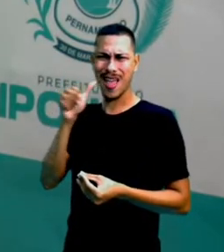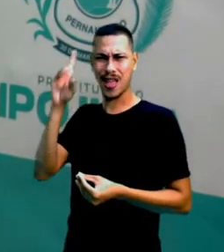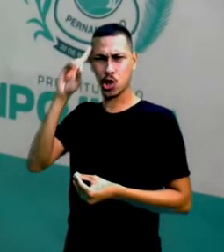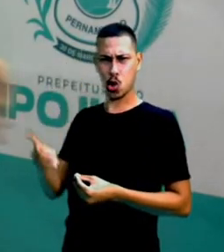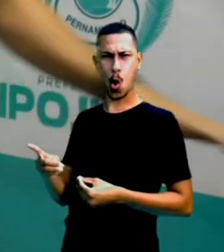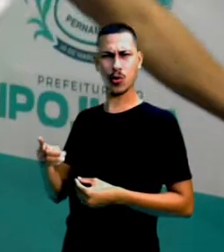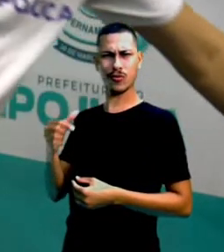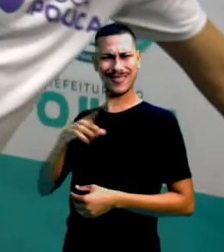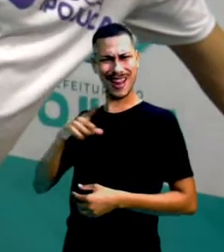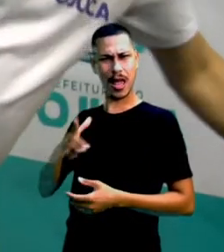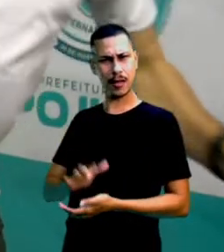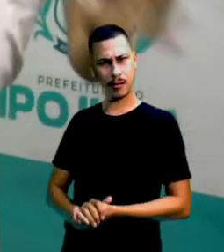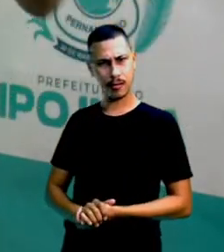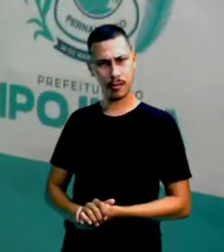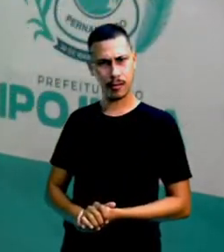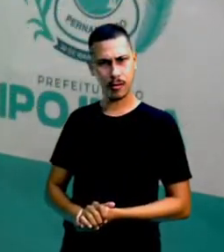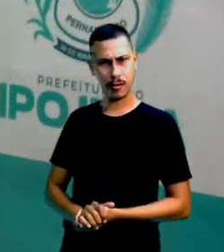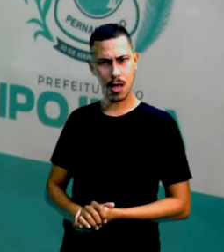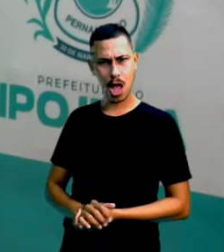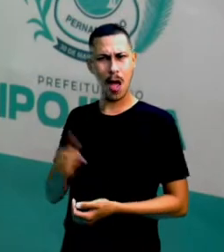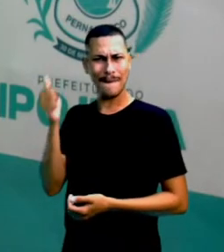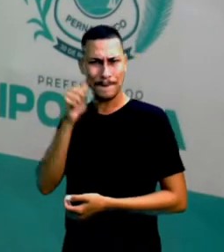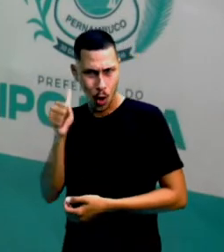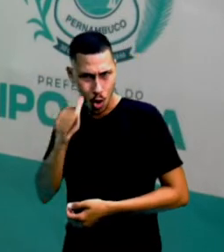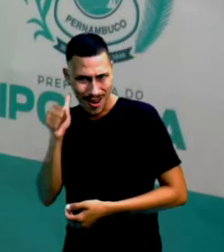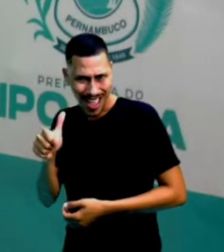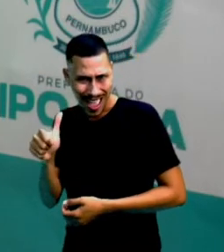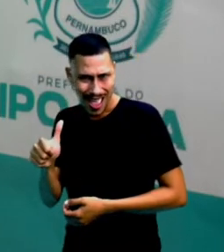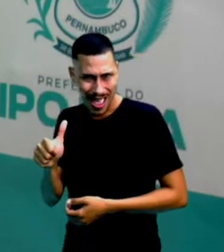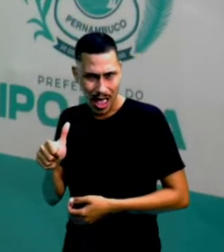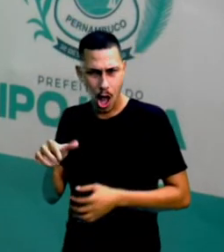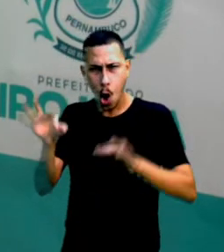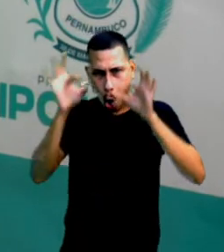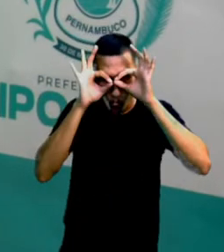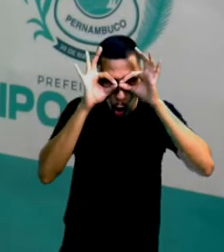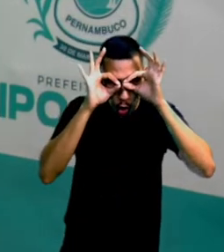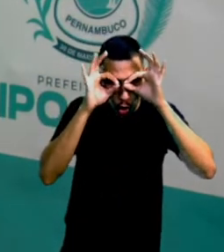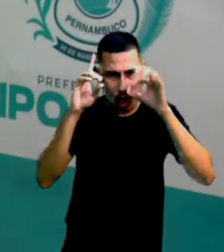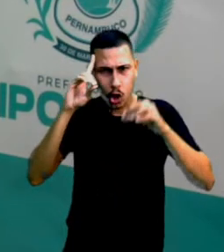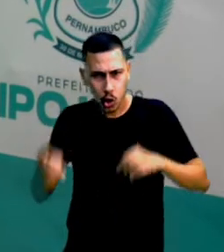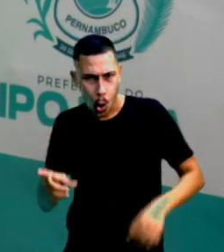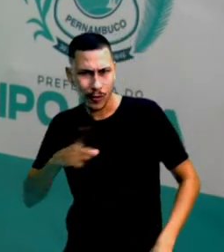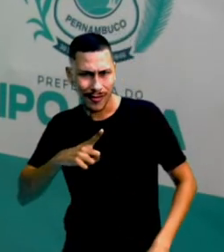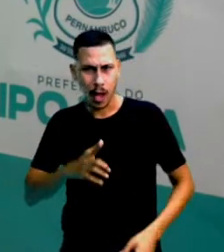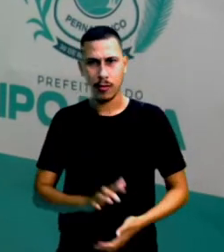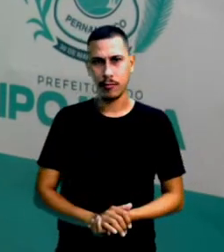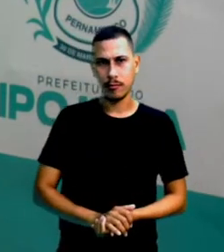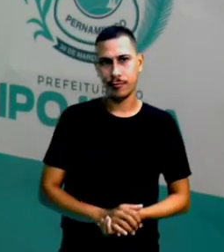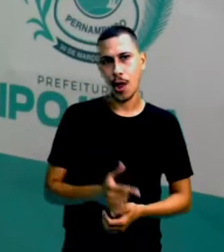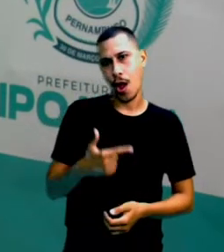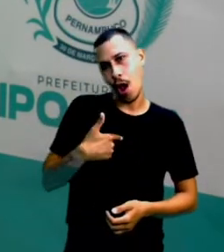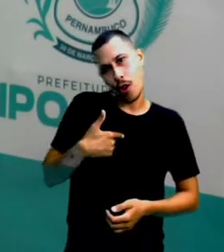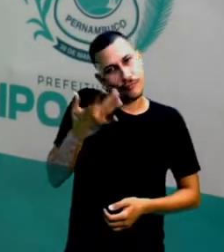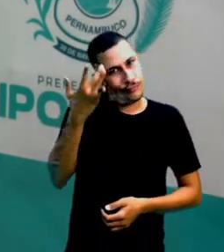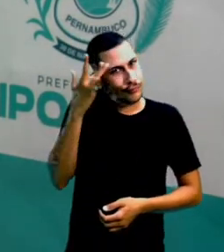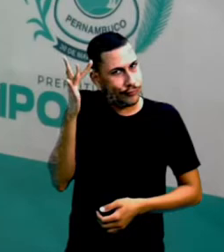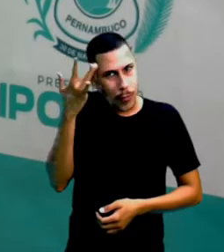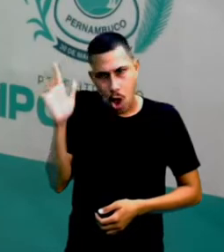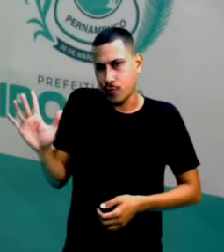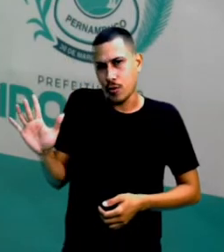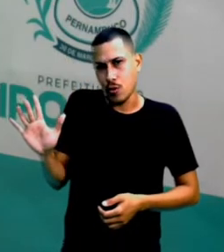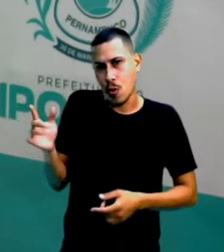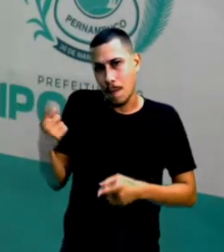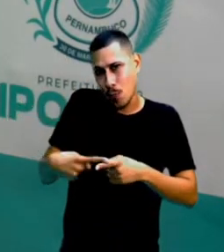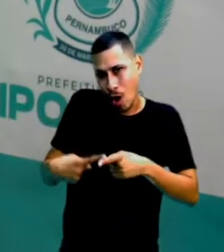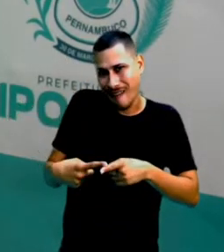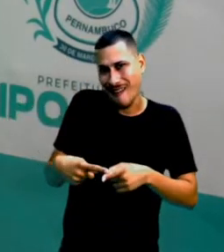por acaso é um óculos para ter dono e eu acho que não né uma pessoa